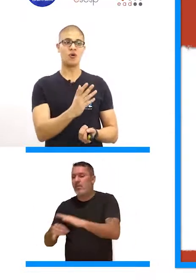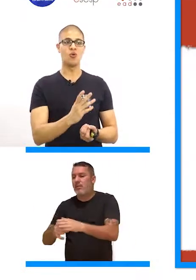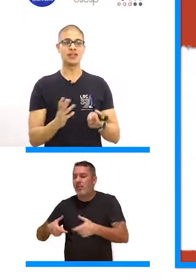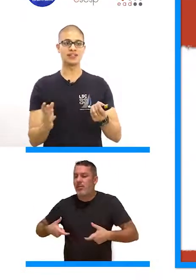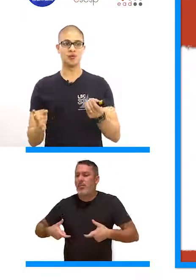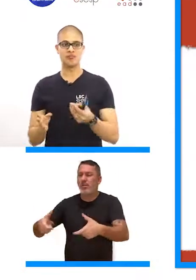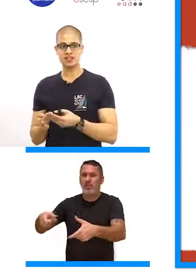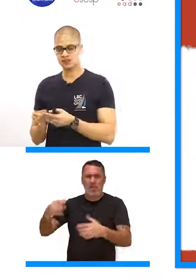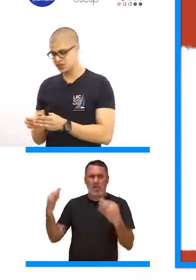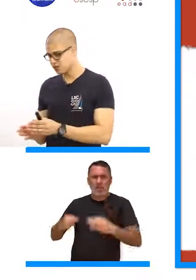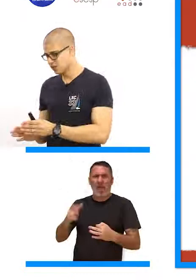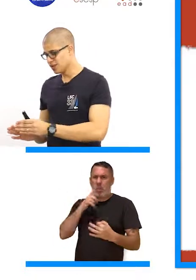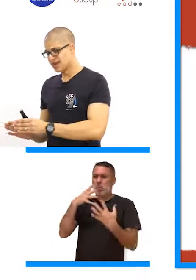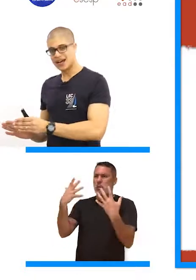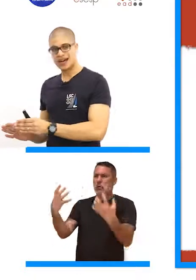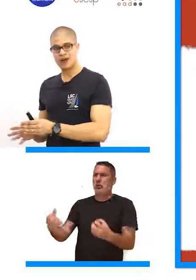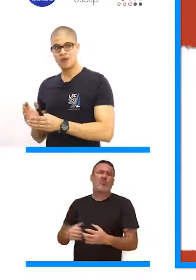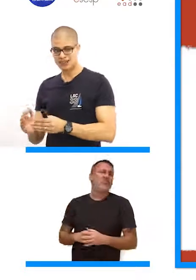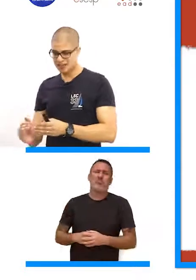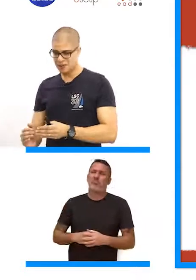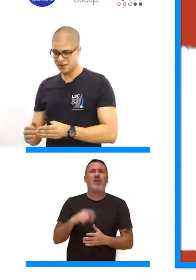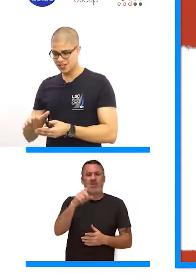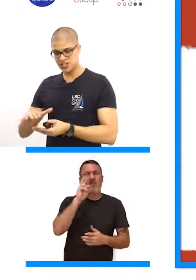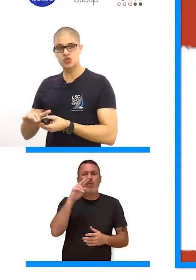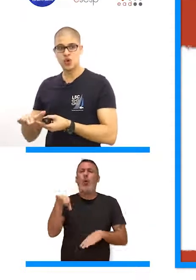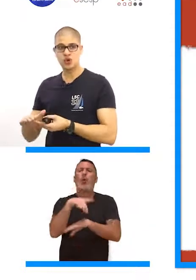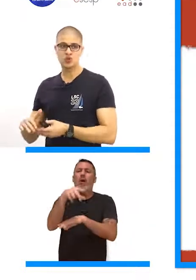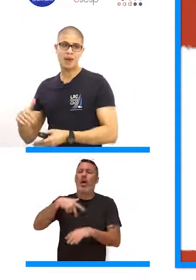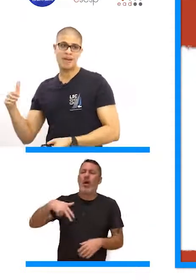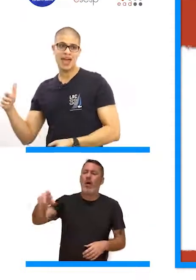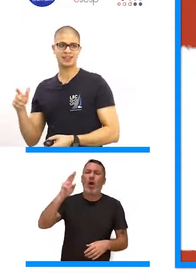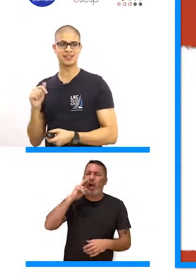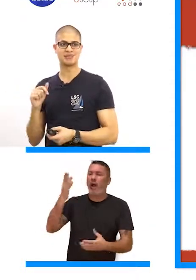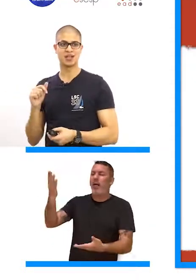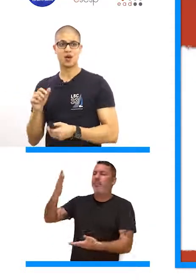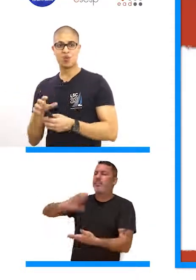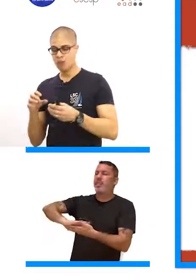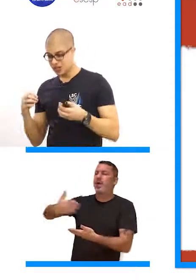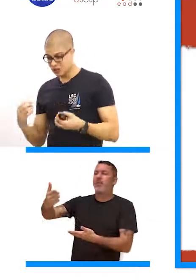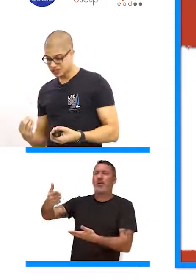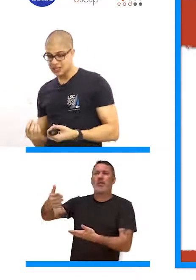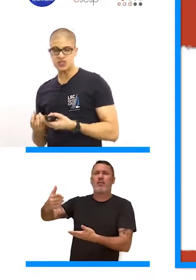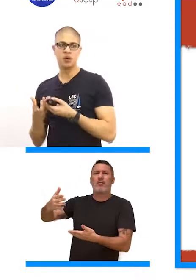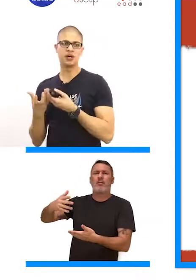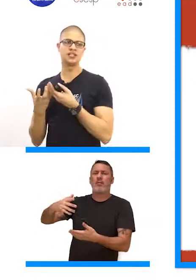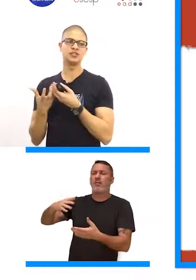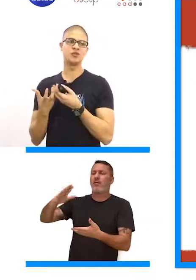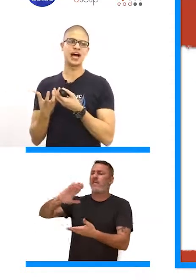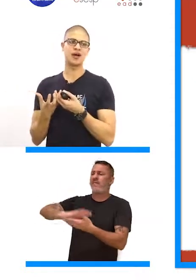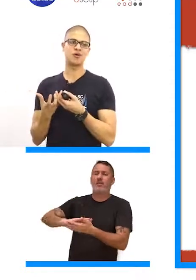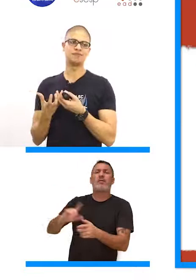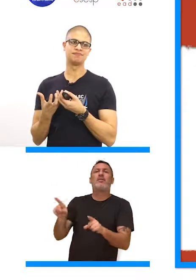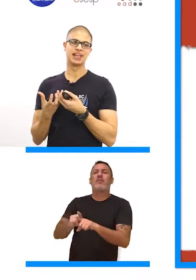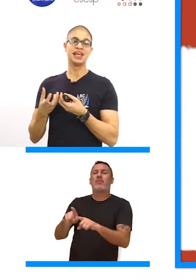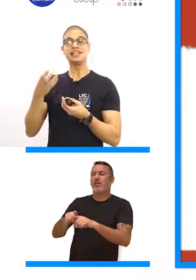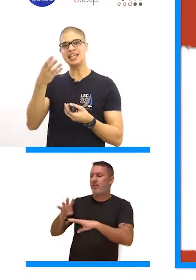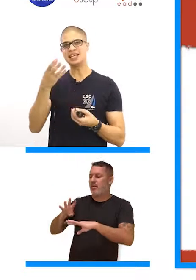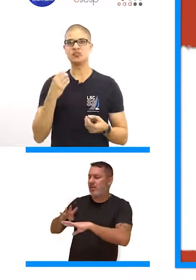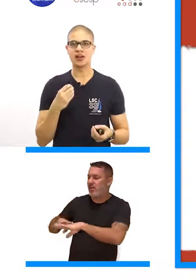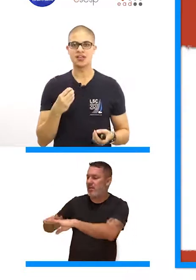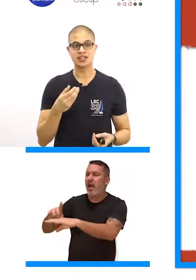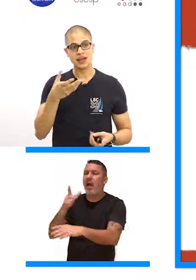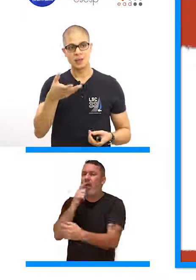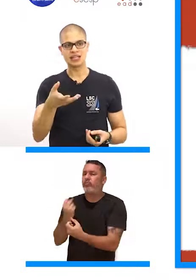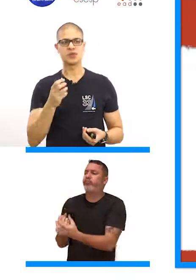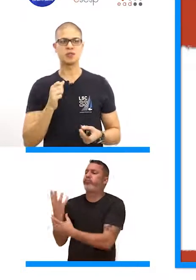passou em uma rua e talvez viu uma tampa de esgoto aberta, um bueiro transbordando água? E aí